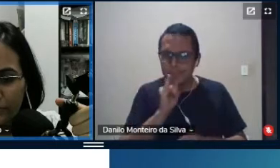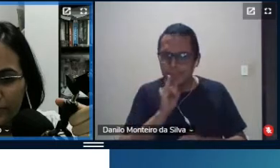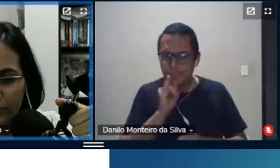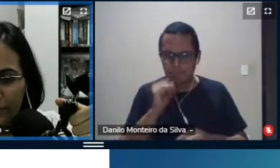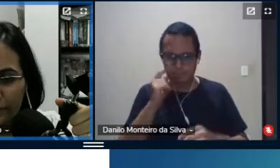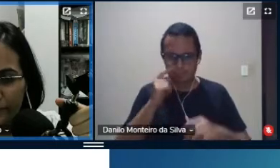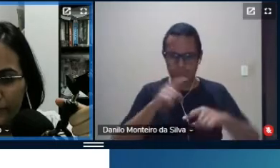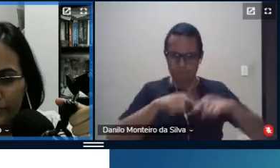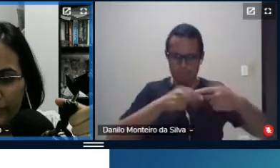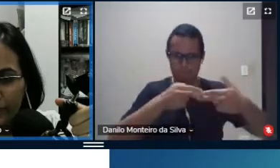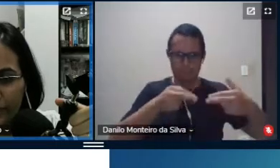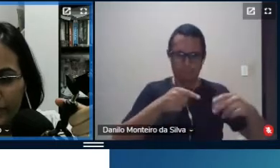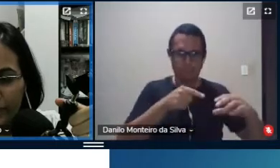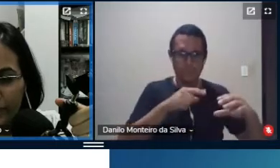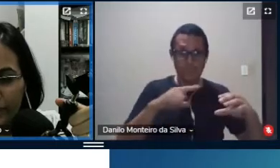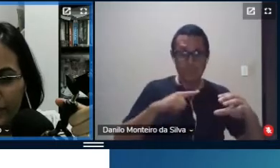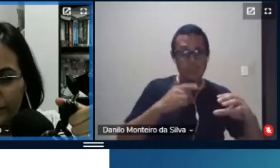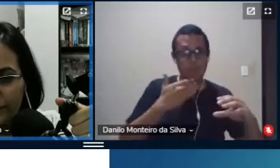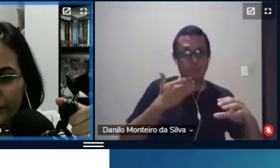Né?